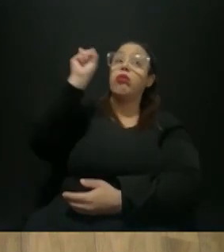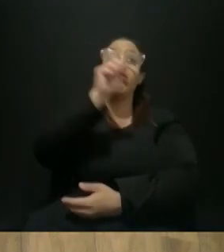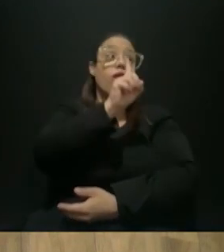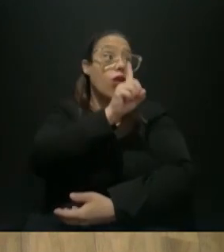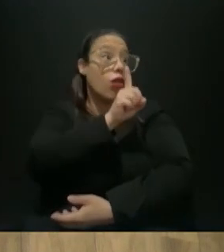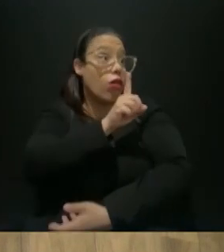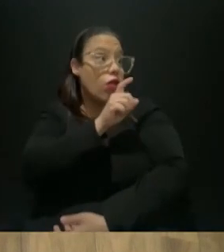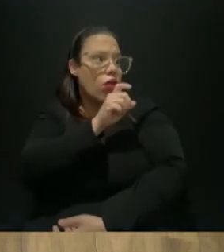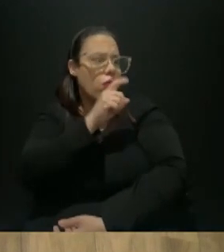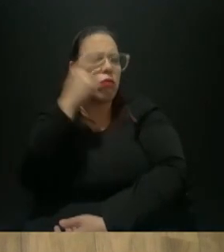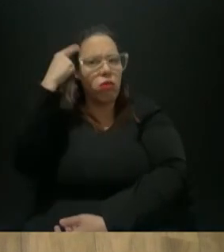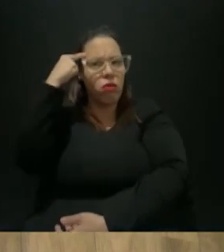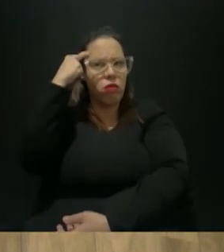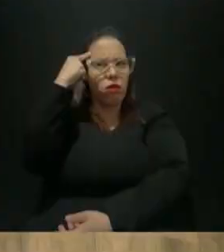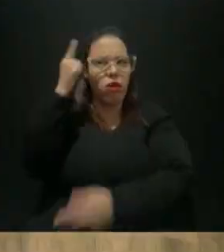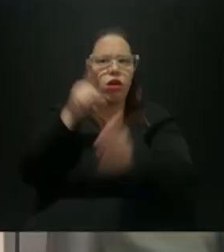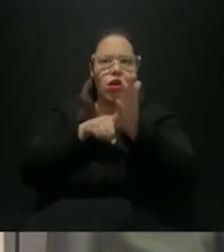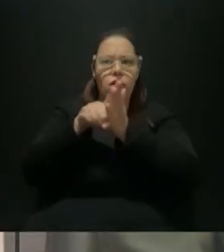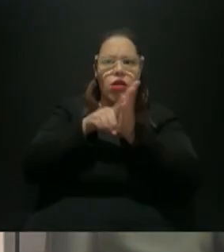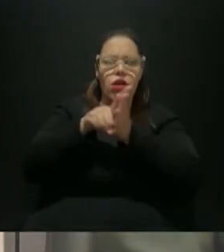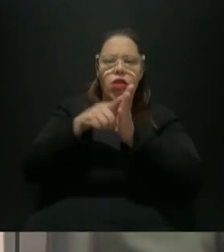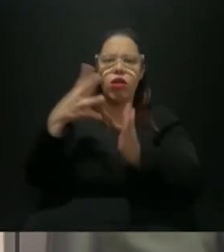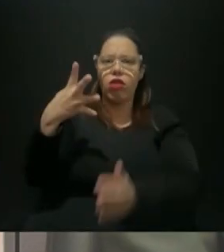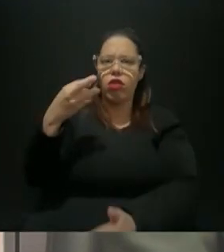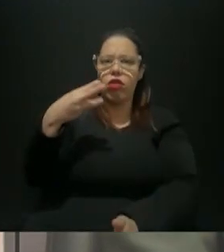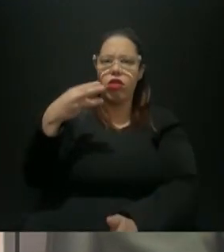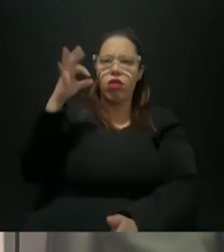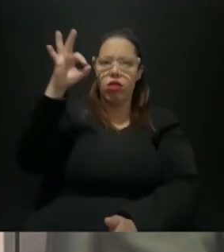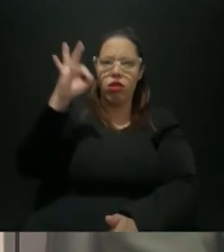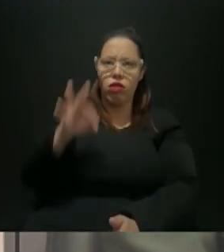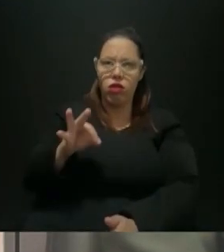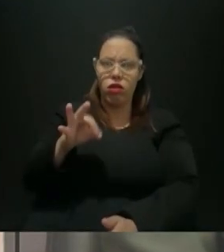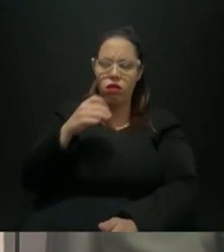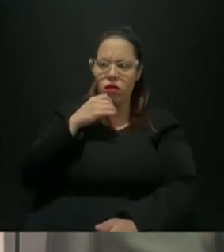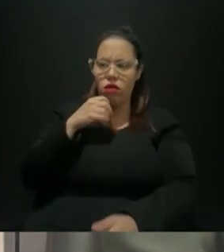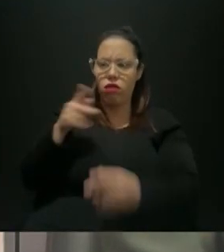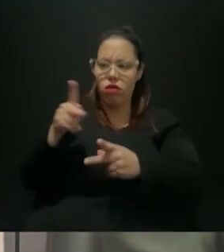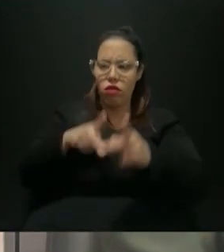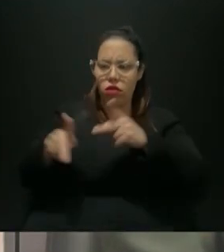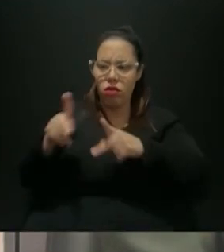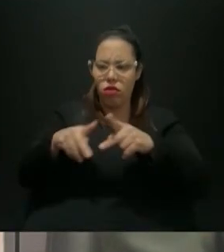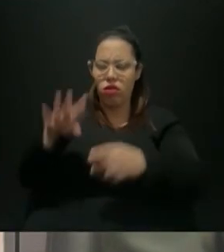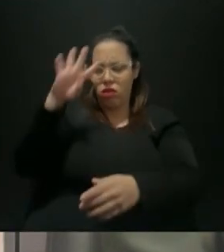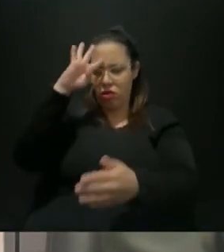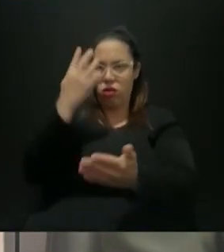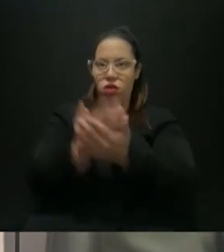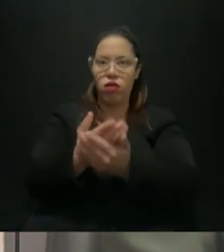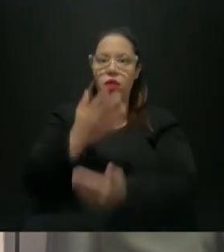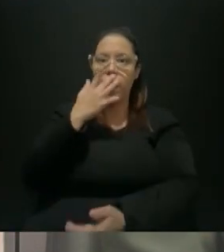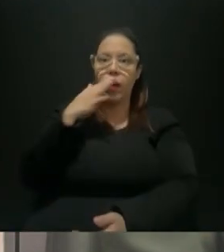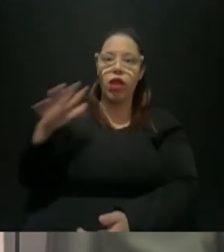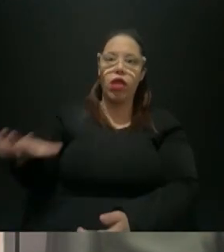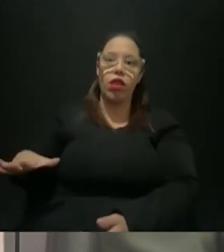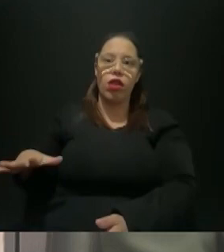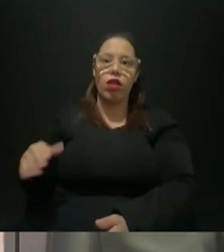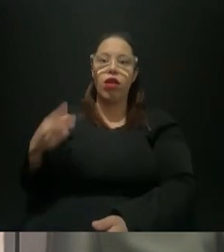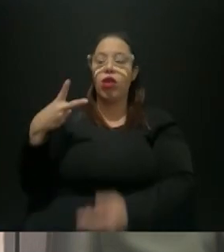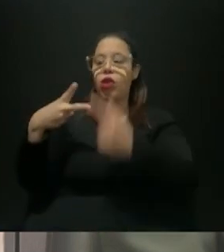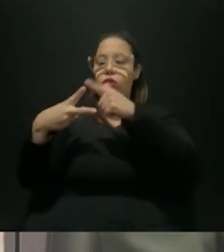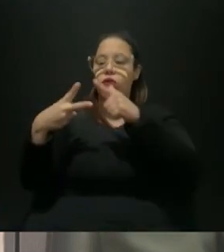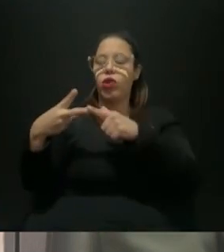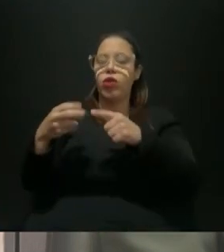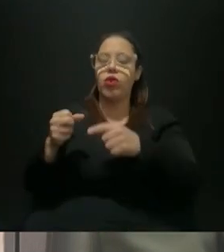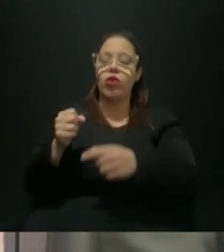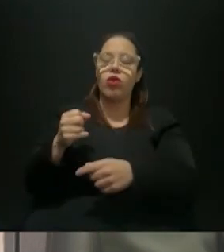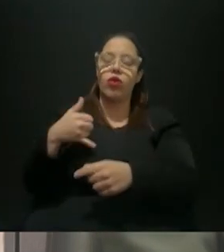vi uma pesquisa que 43% da população, elas acreditam que a criança vai aprender a partir dos 2 anos e meio. E